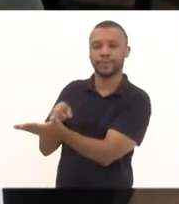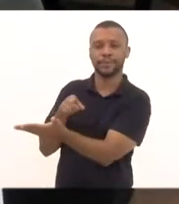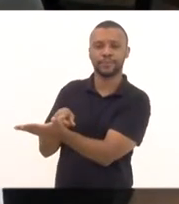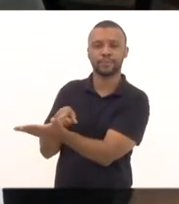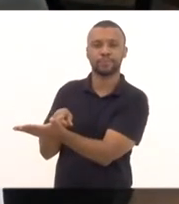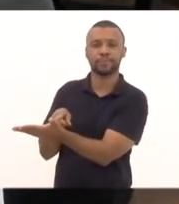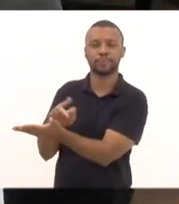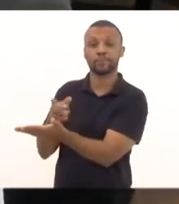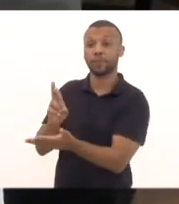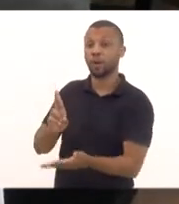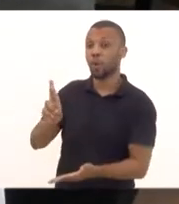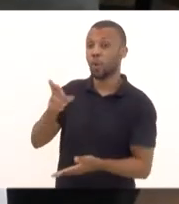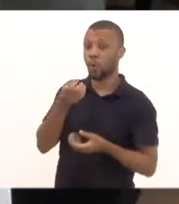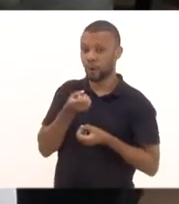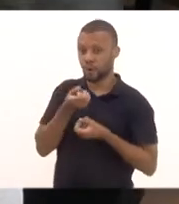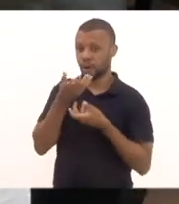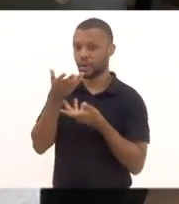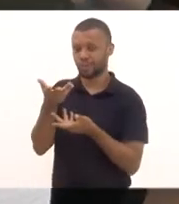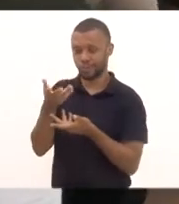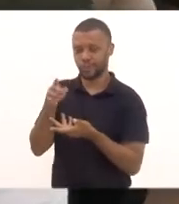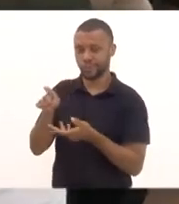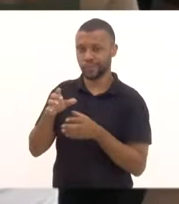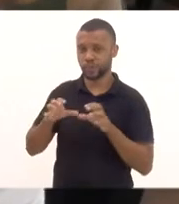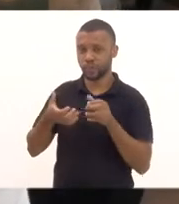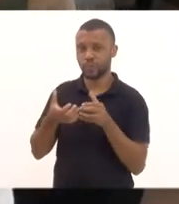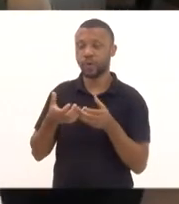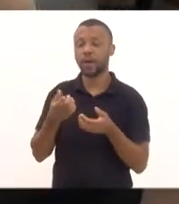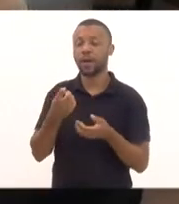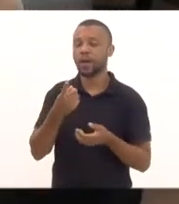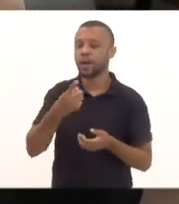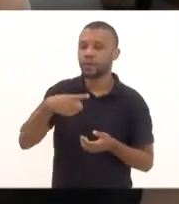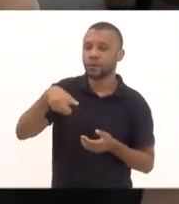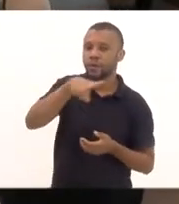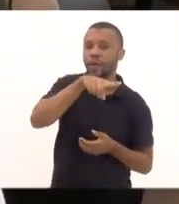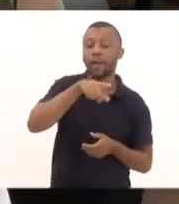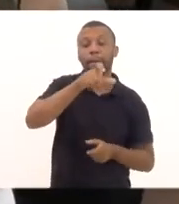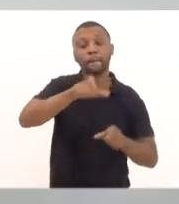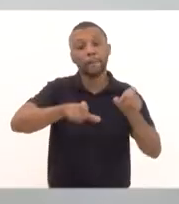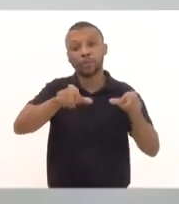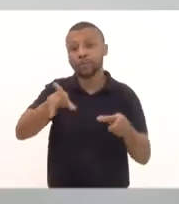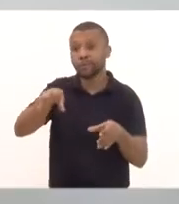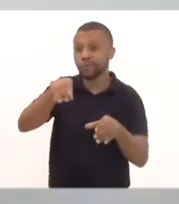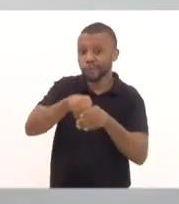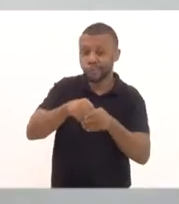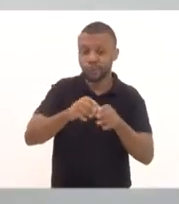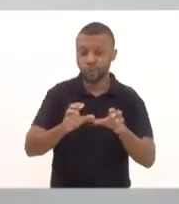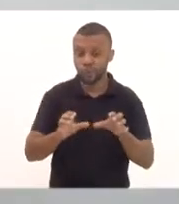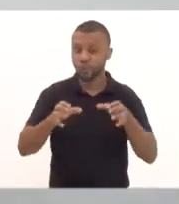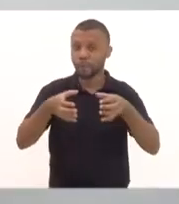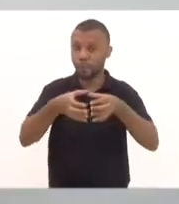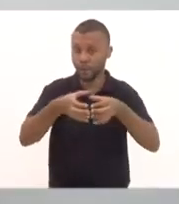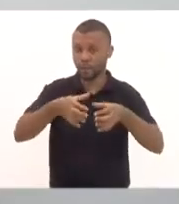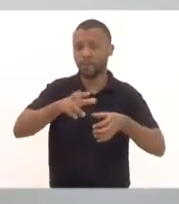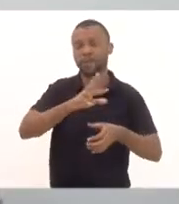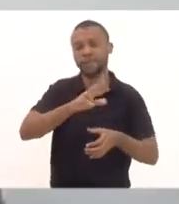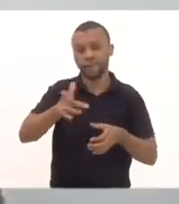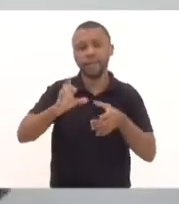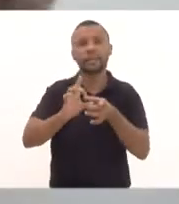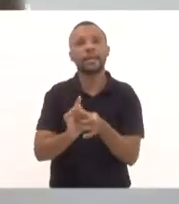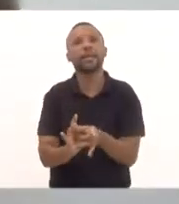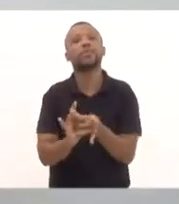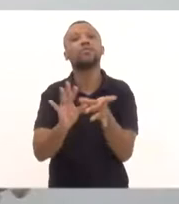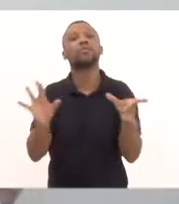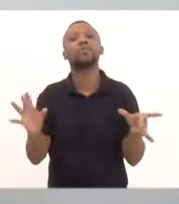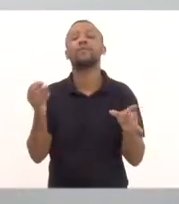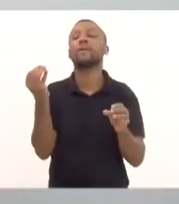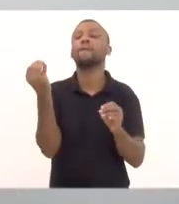e o relator da Cartoon e aos demais né amores será colocado em disponibilidade